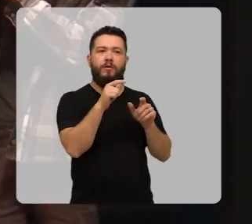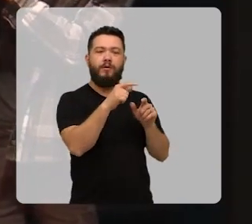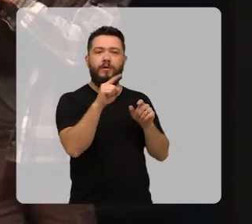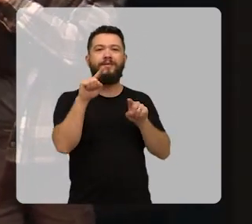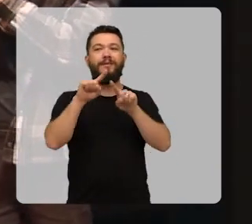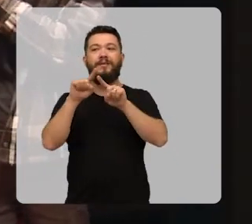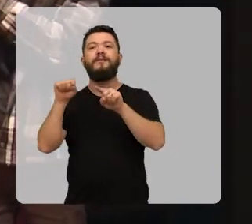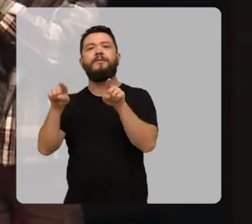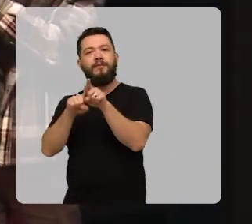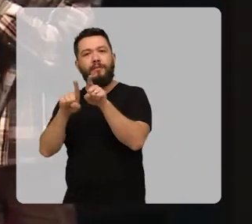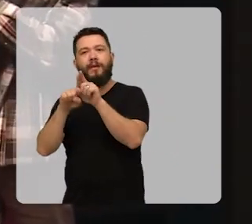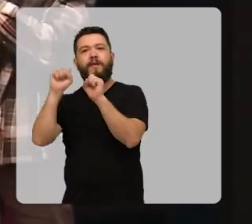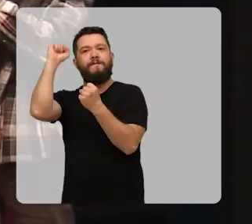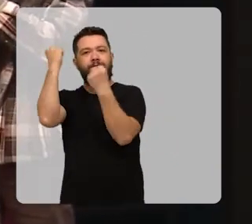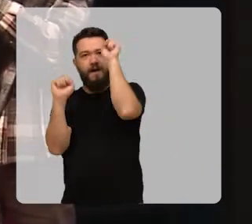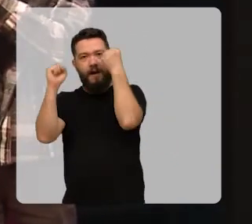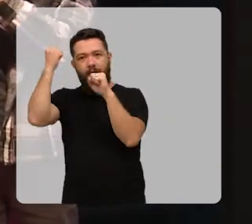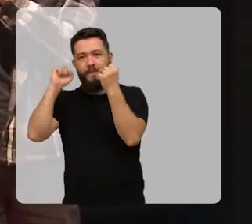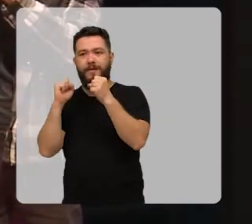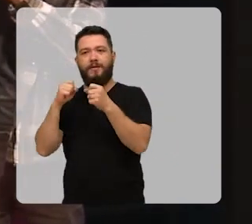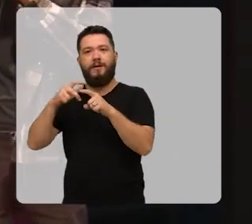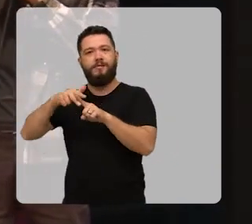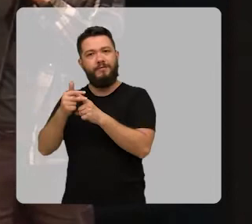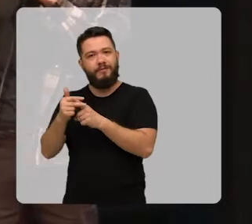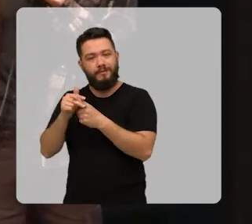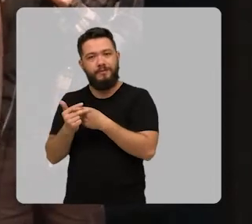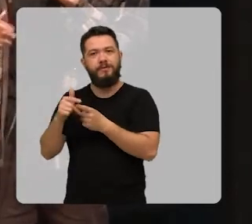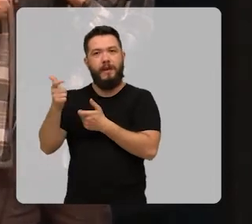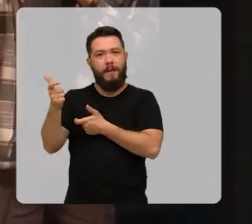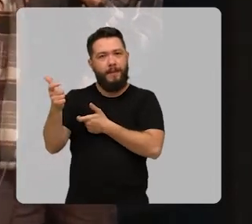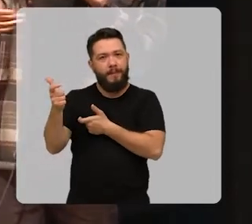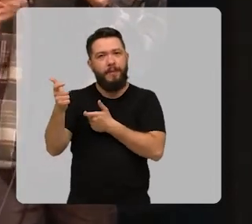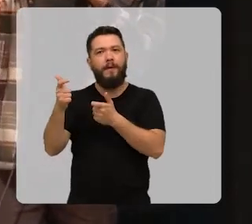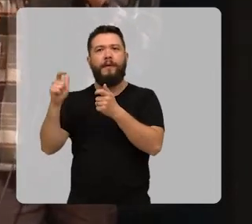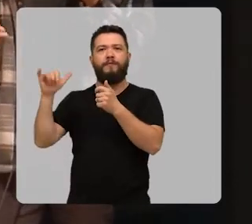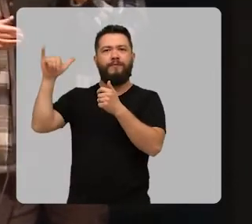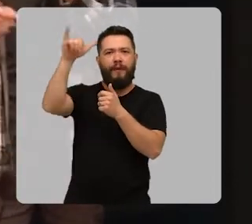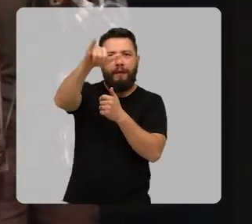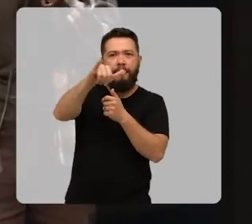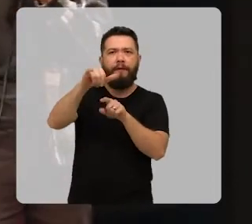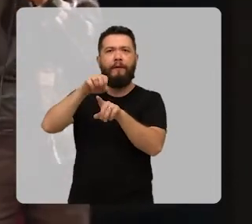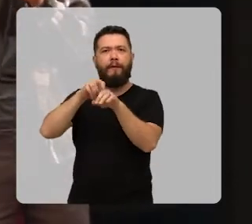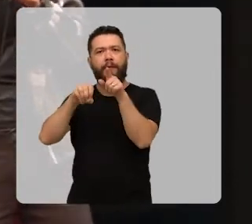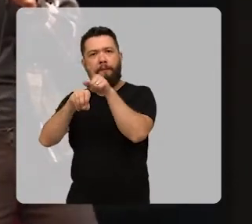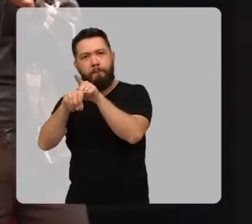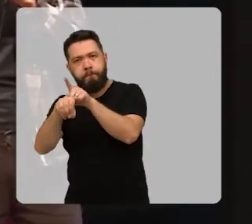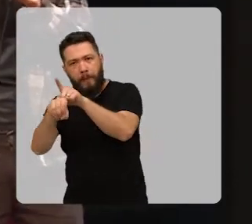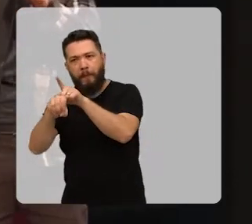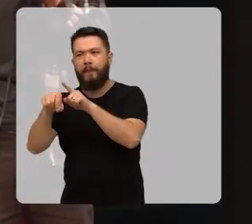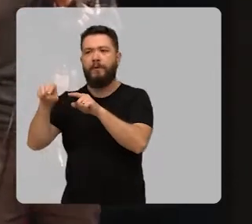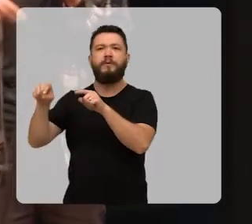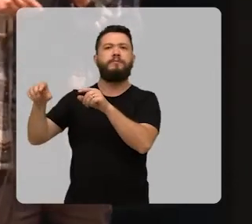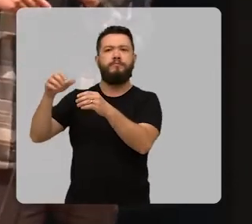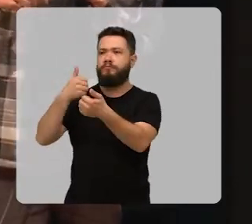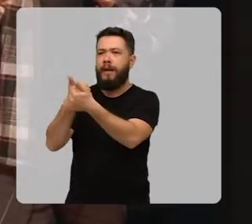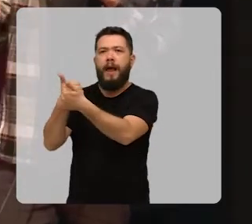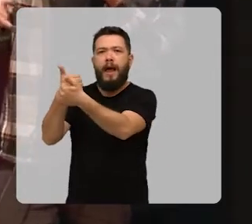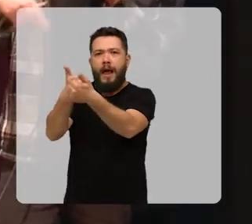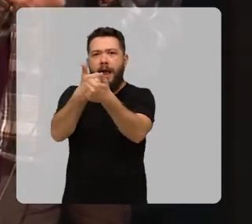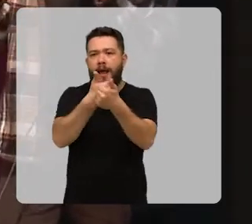campos de trabalho forçado etc mesmo porque IGFARB em todas as fábricas de munição